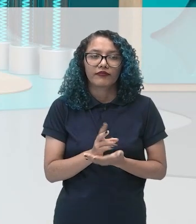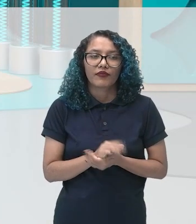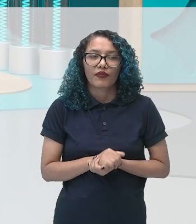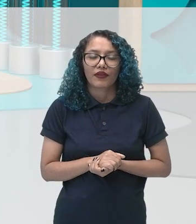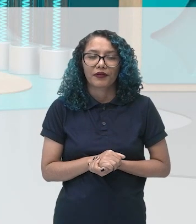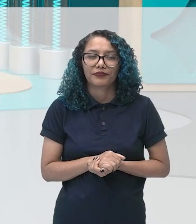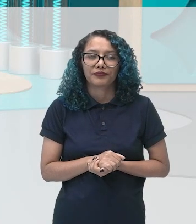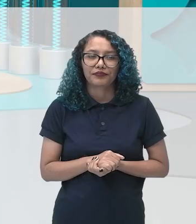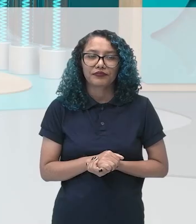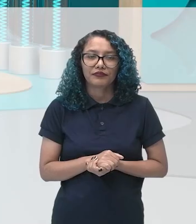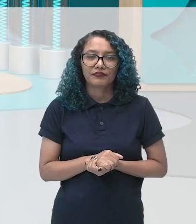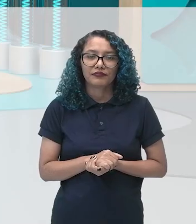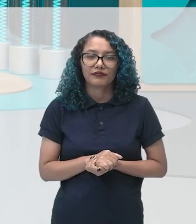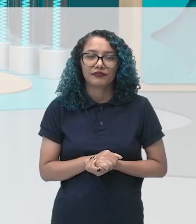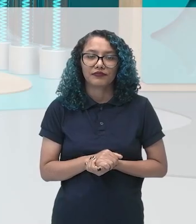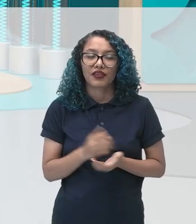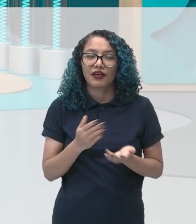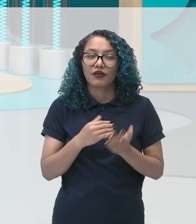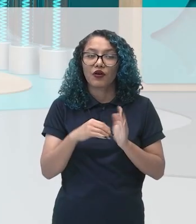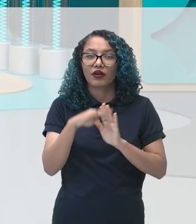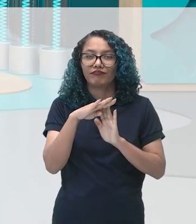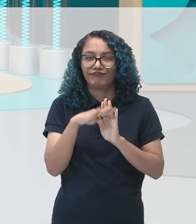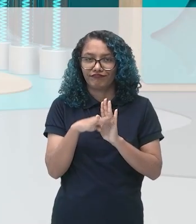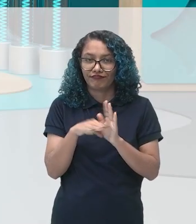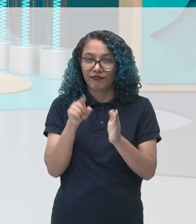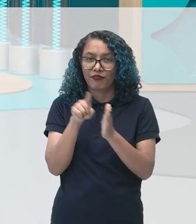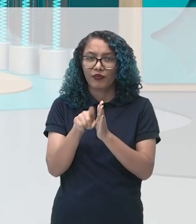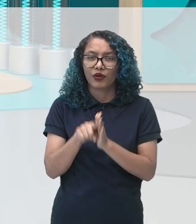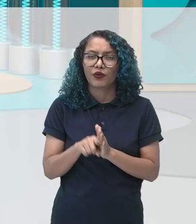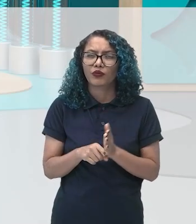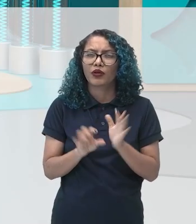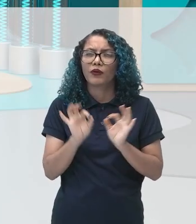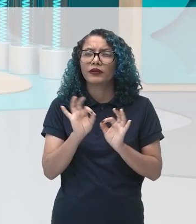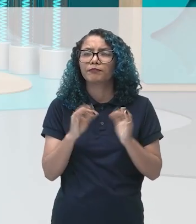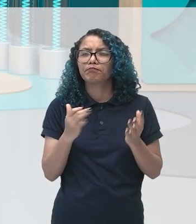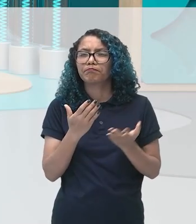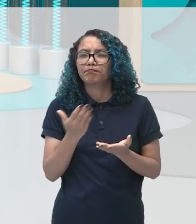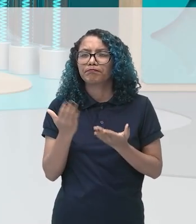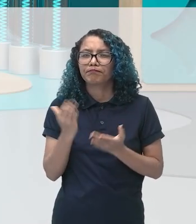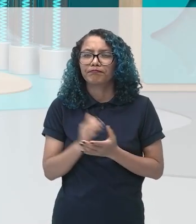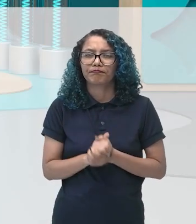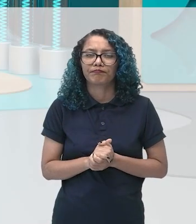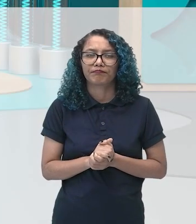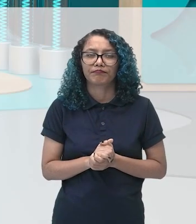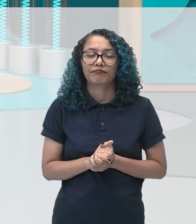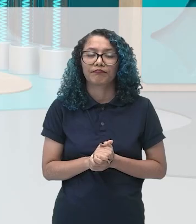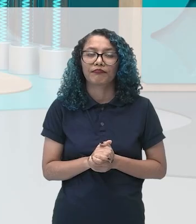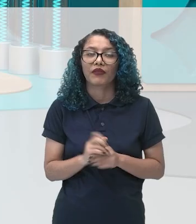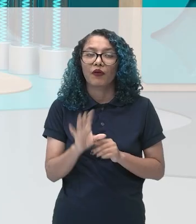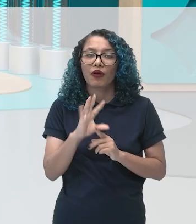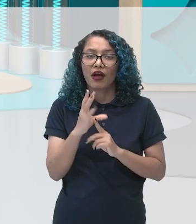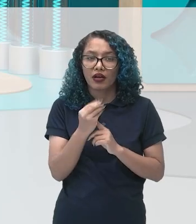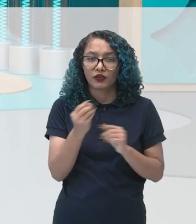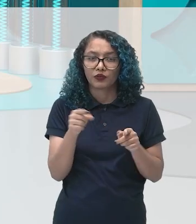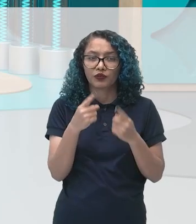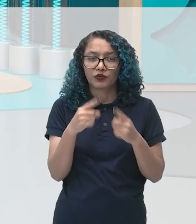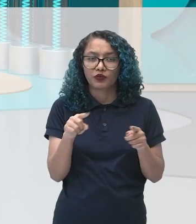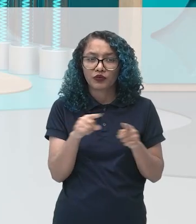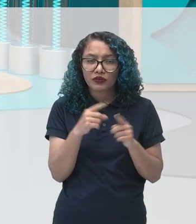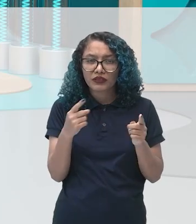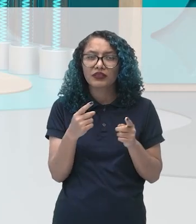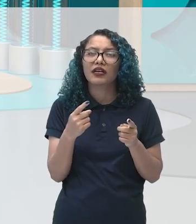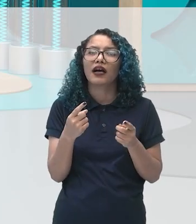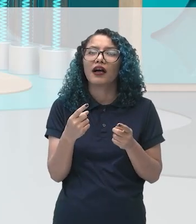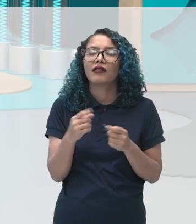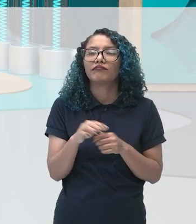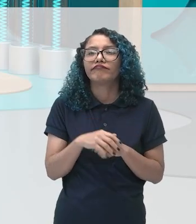adiante, então, vamos ao roteiro das perguntas. Que perguntas eu formulei para ela, né? Como a arte musical começou a fazer parte da sua